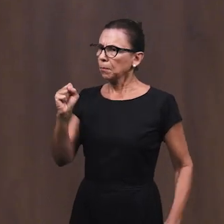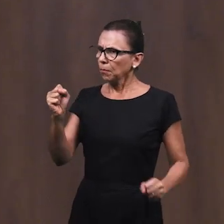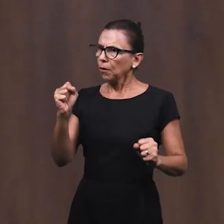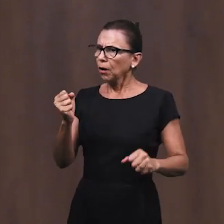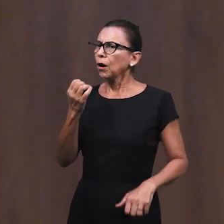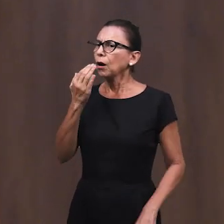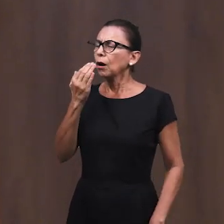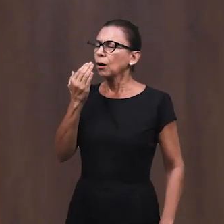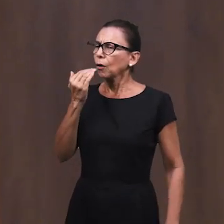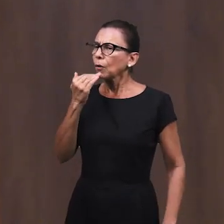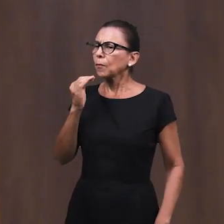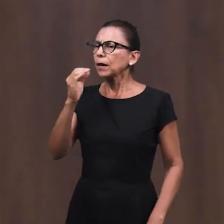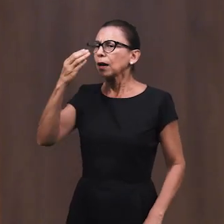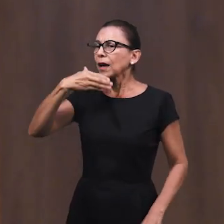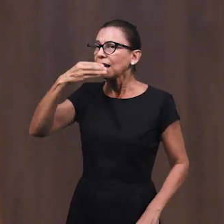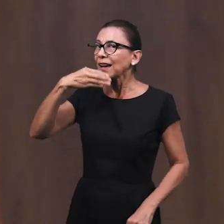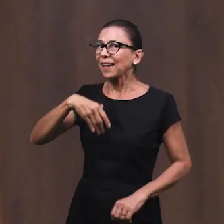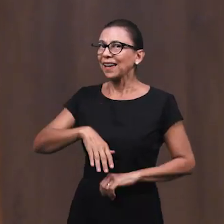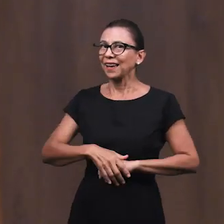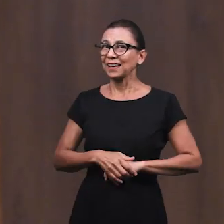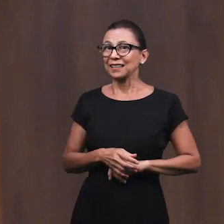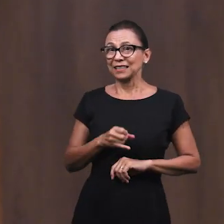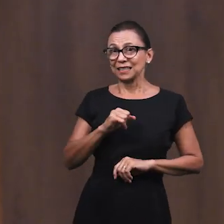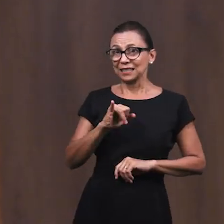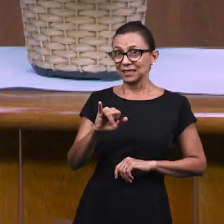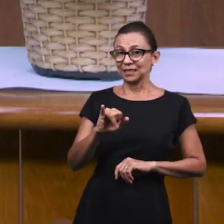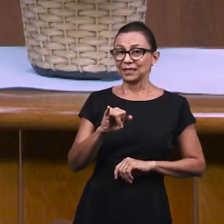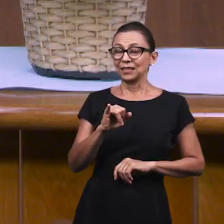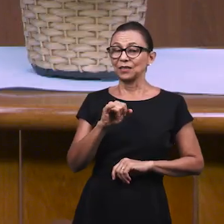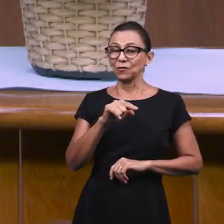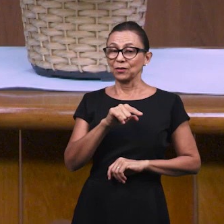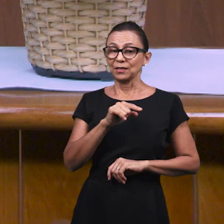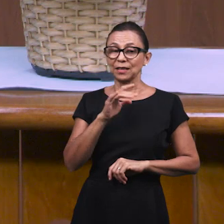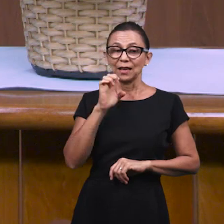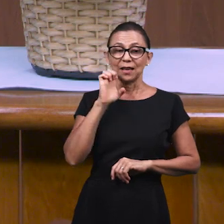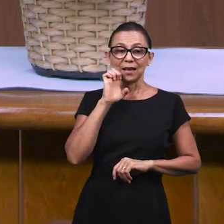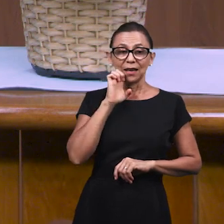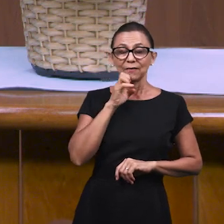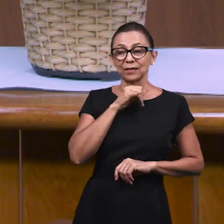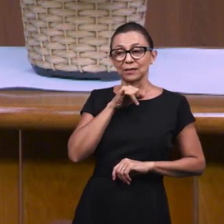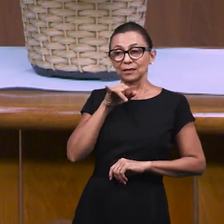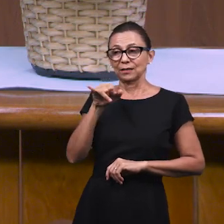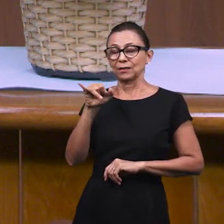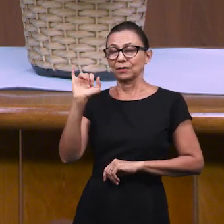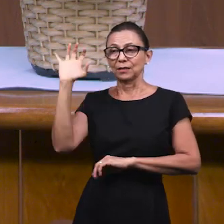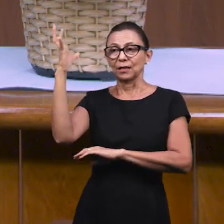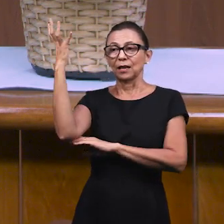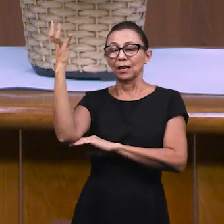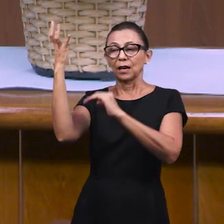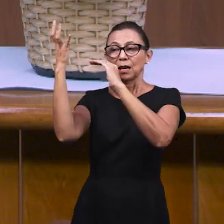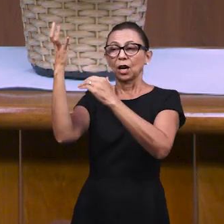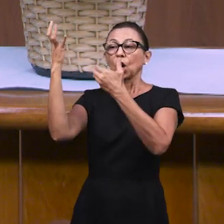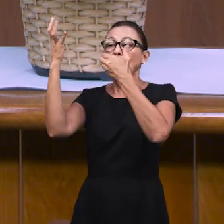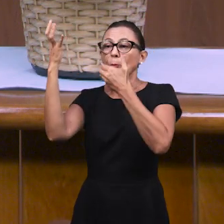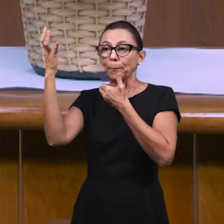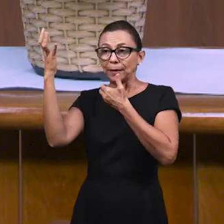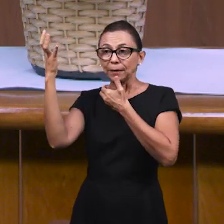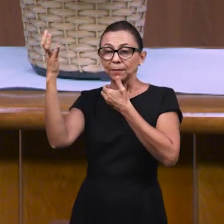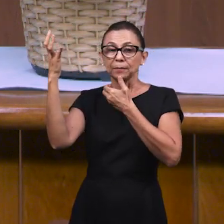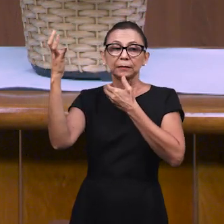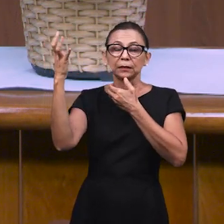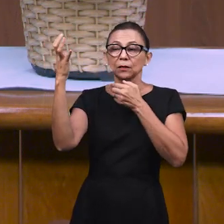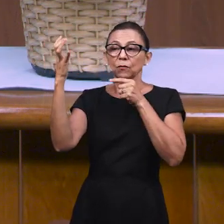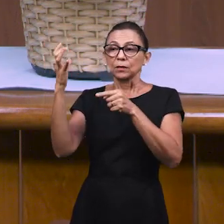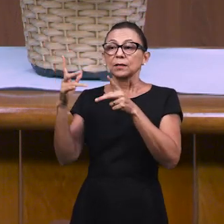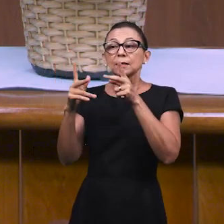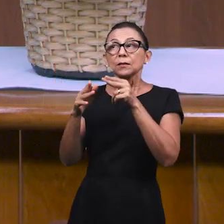bem e do mal, você vai ser igual a Deus. Ó, olha, Deus não quer que você seja igual